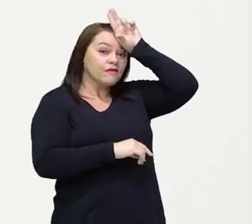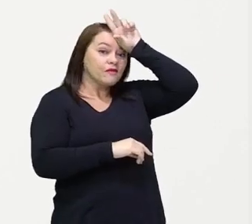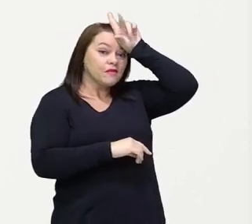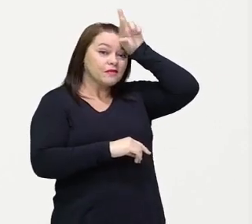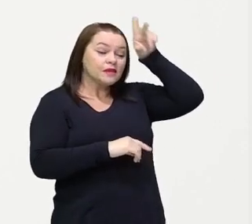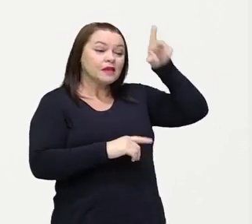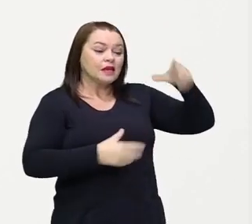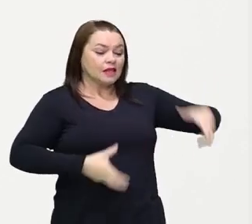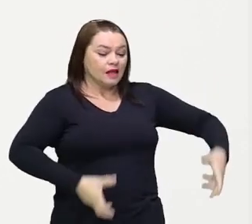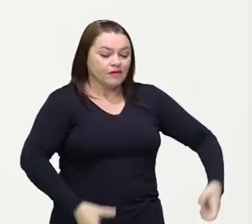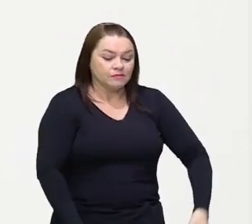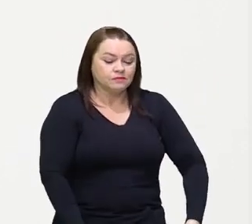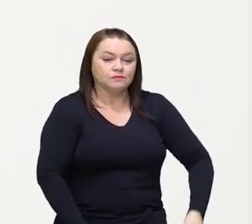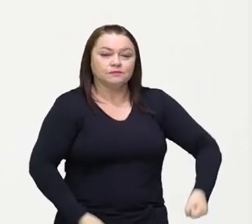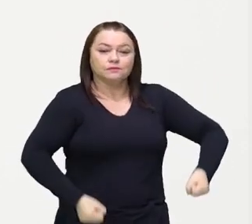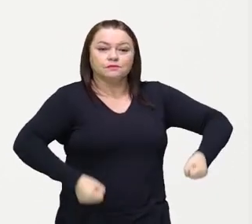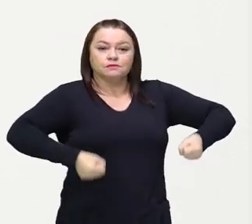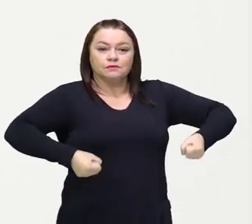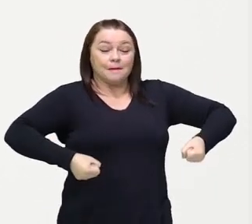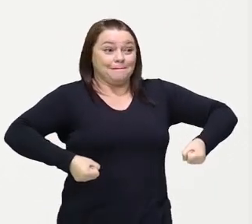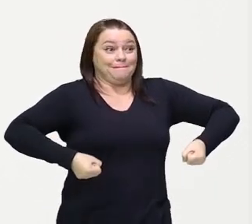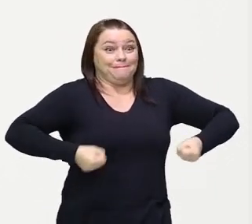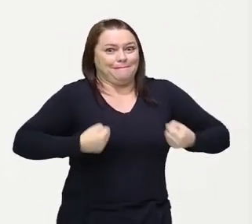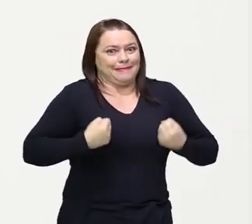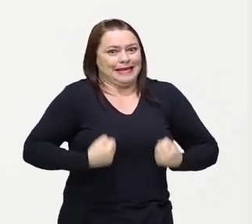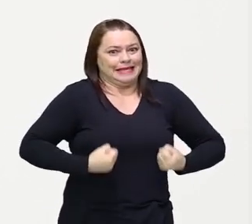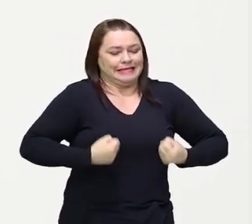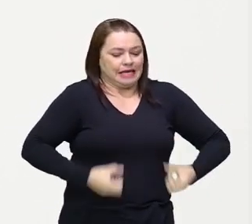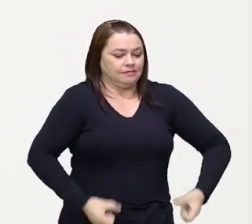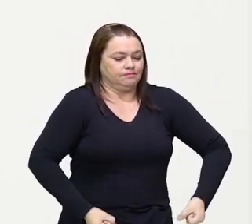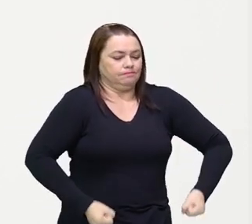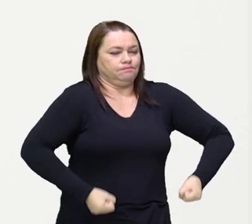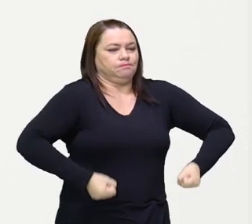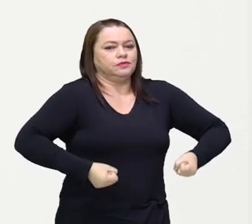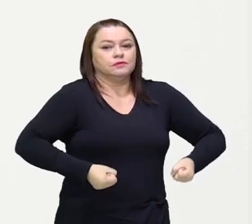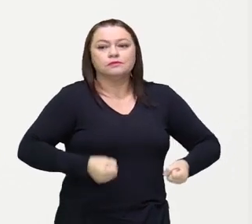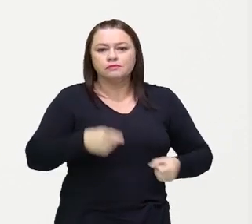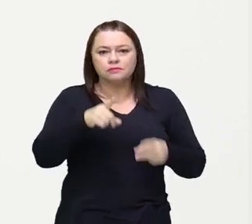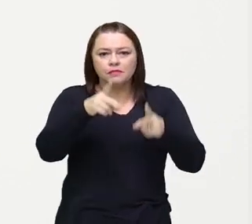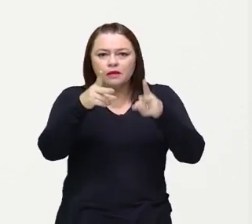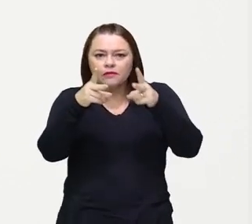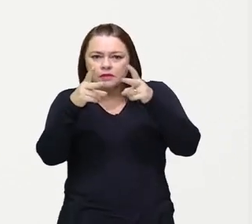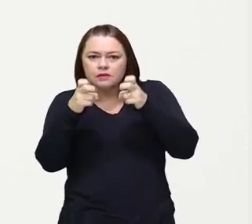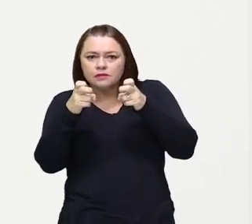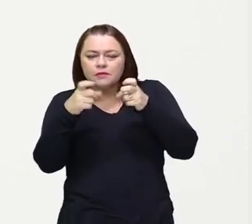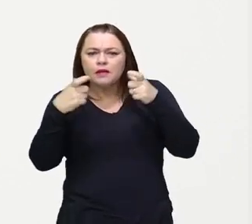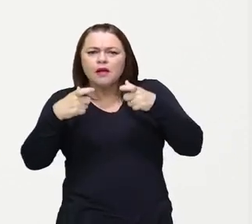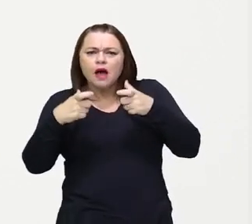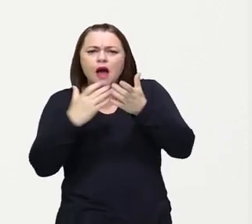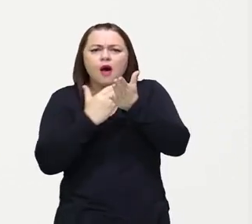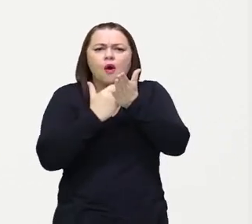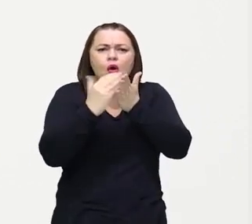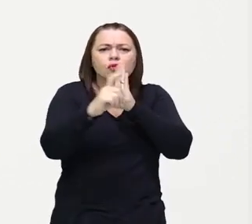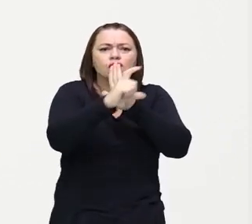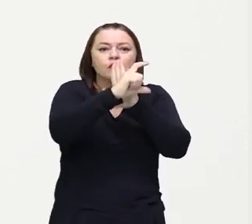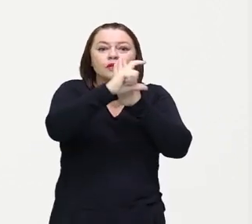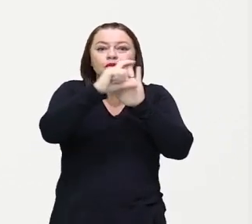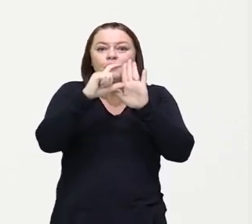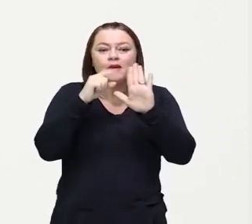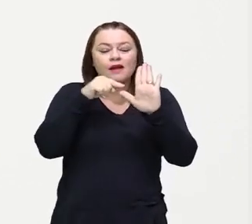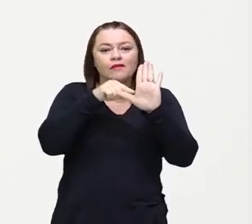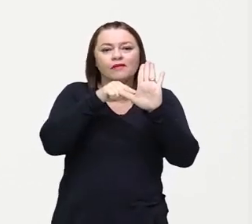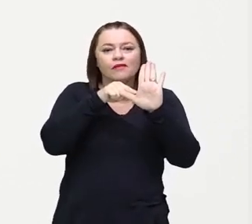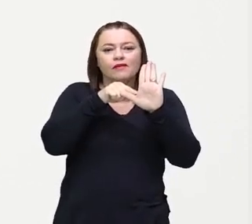passa carregando um imenso grão de trigo. Vocês perceberam aonde começou o meu parágrafo?